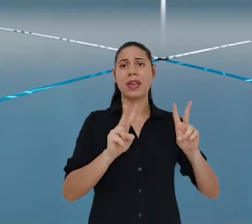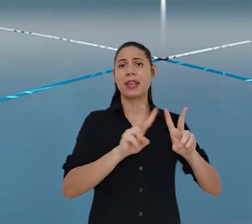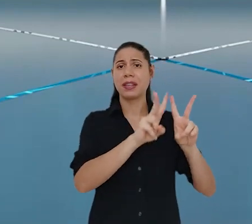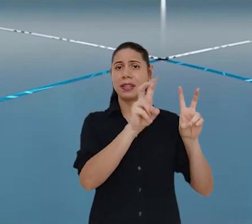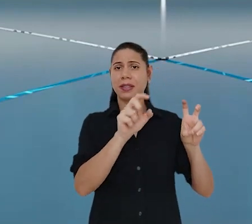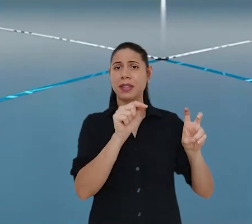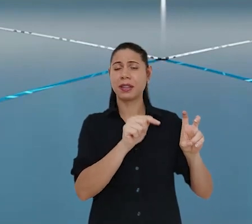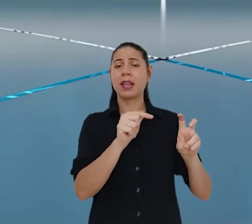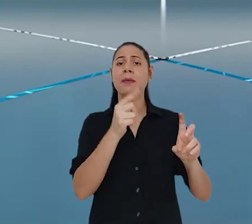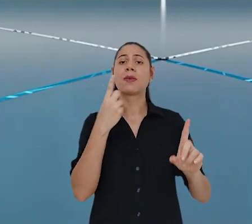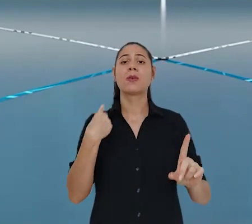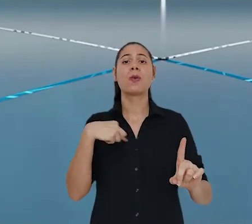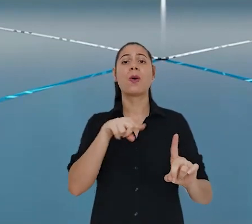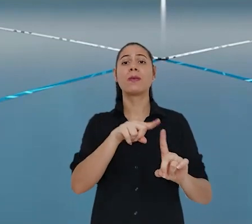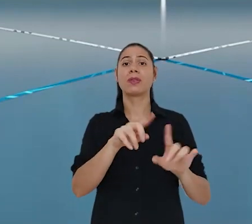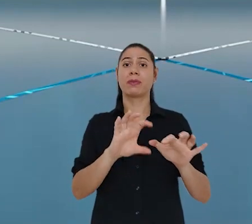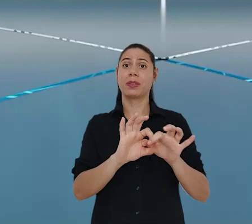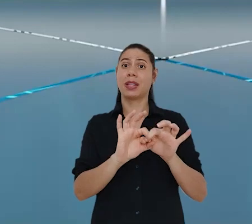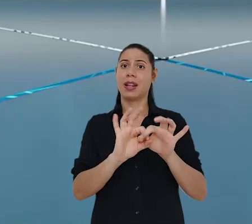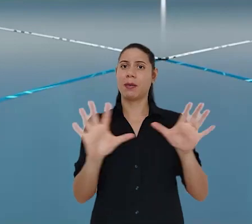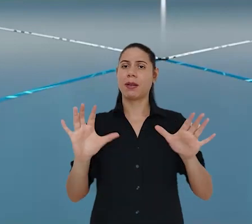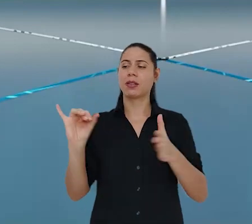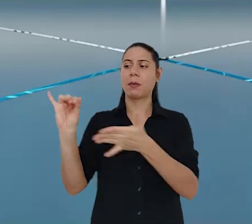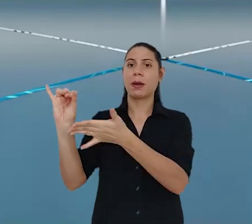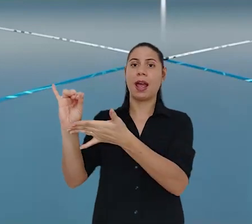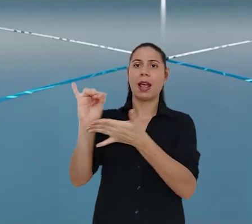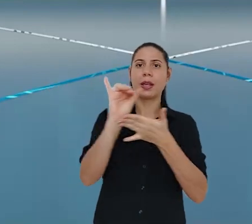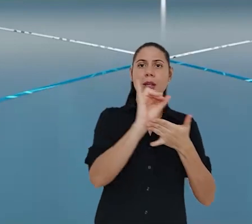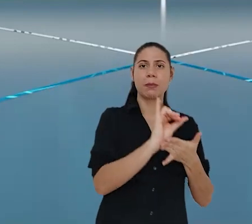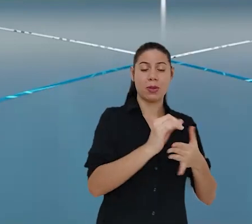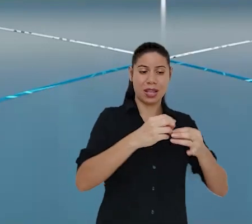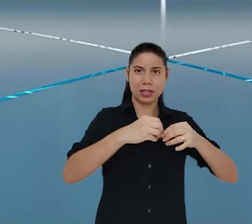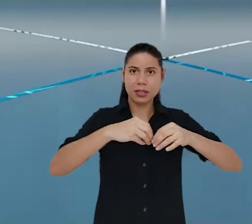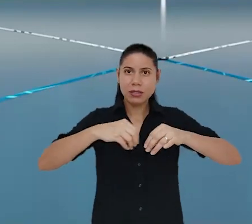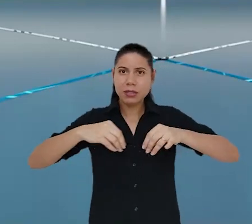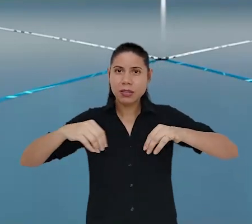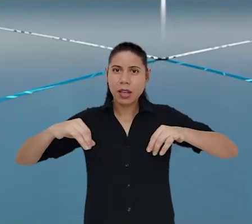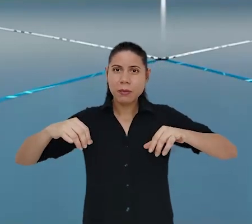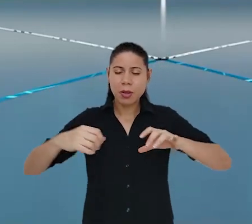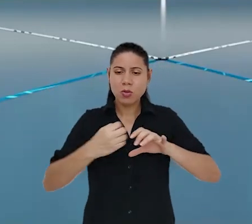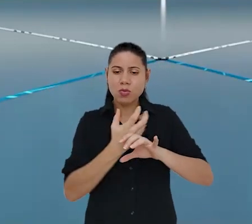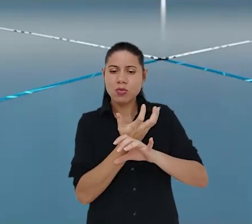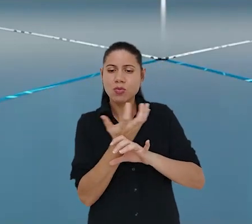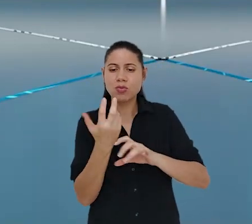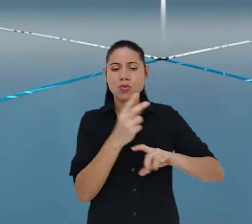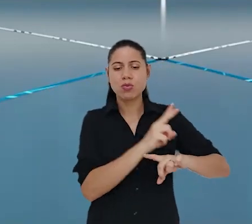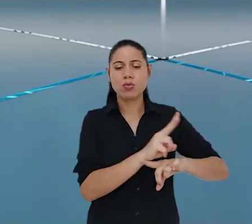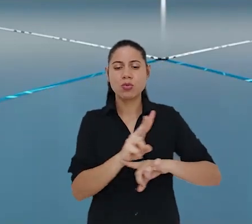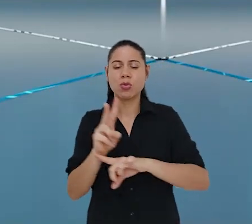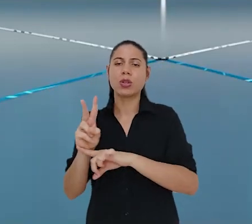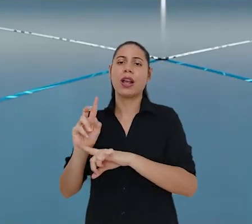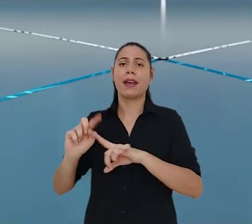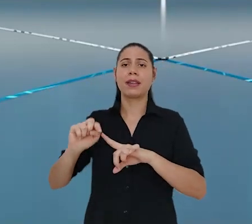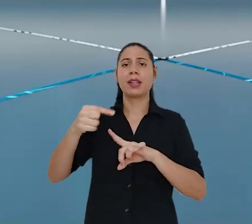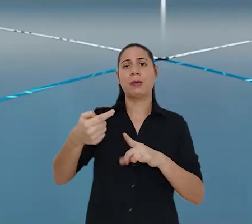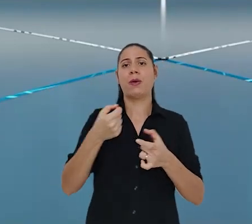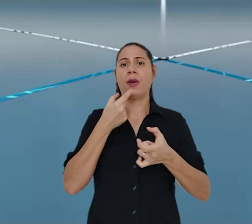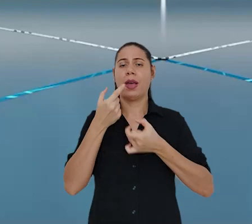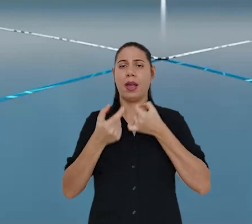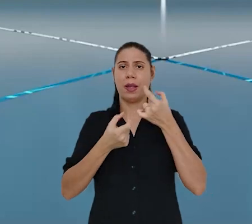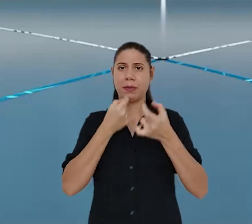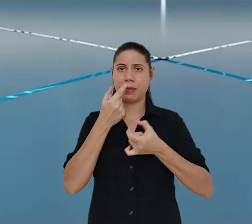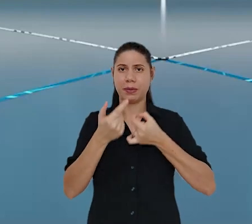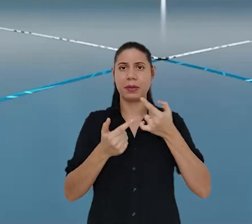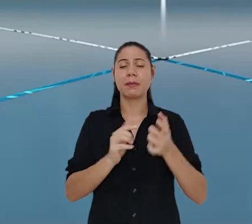objetivam a autorização para importar as sementes, manipular a planta para fazer o medicamento e até mesmo cultivar